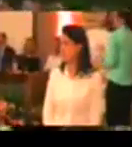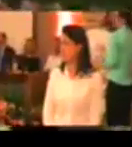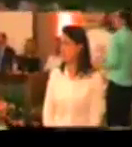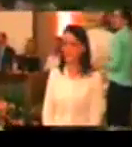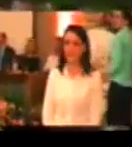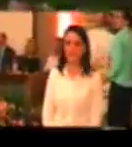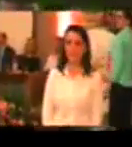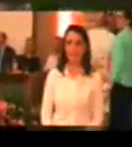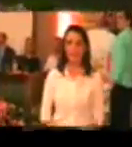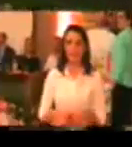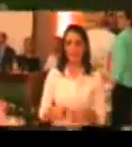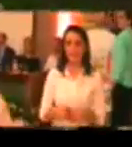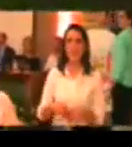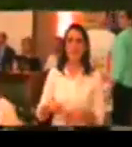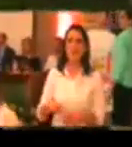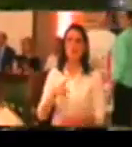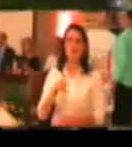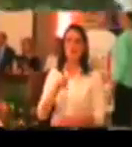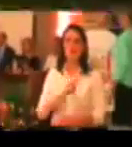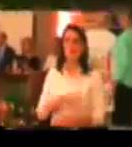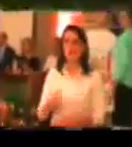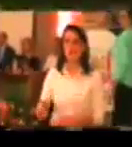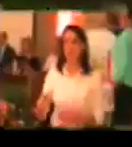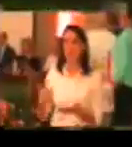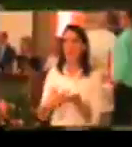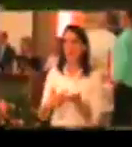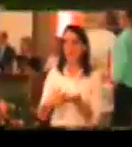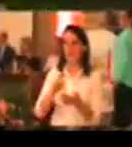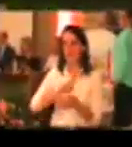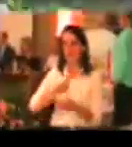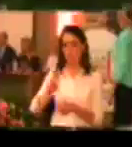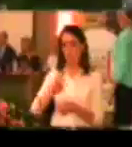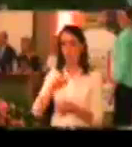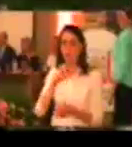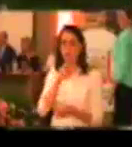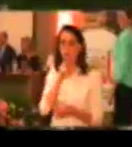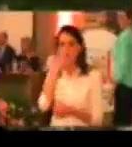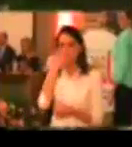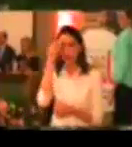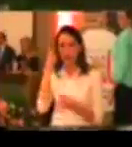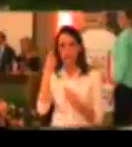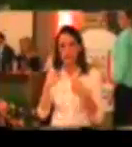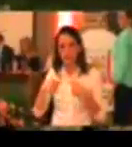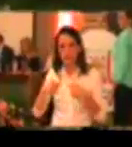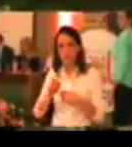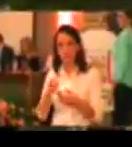Tem mais algum presidente de Câmara de Vereadores que não tenha sido citado?